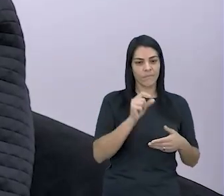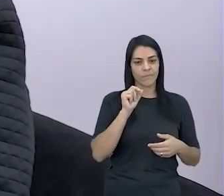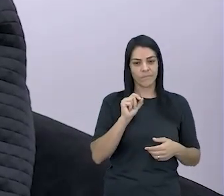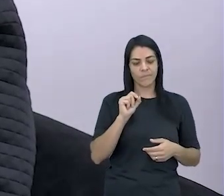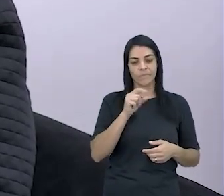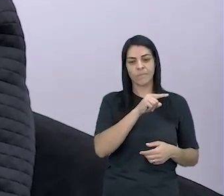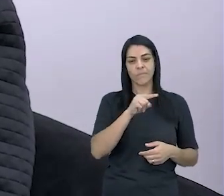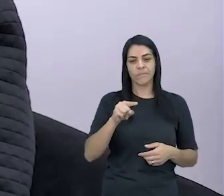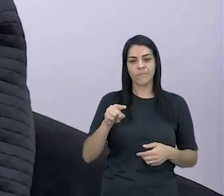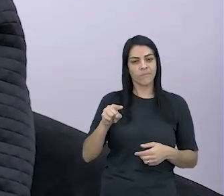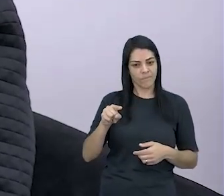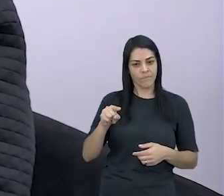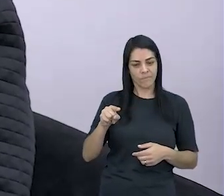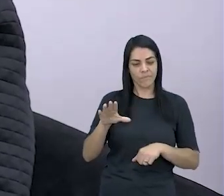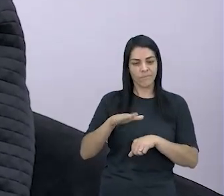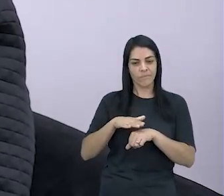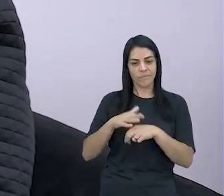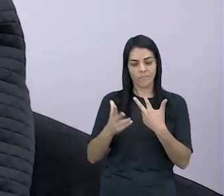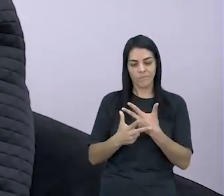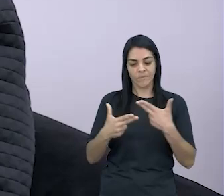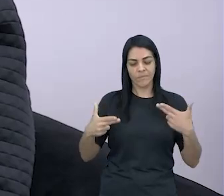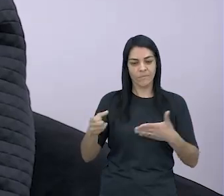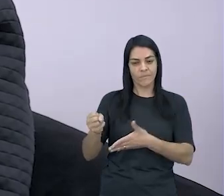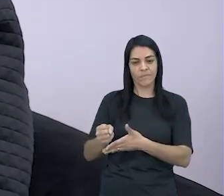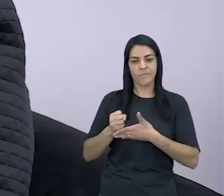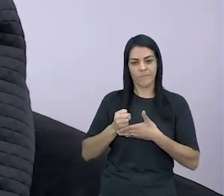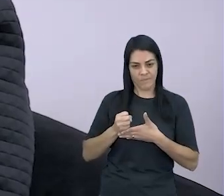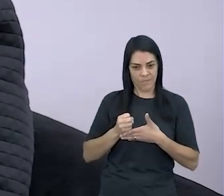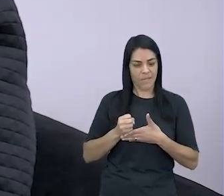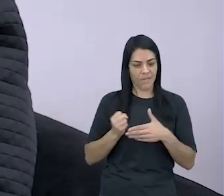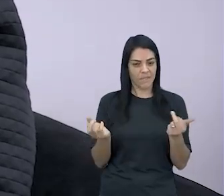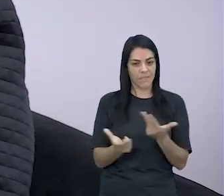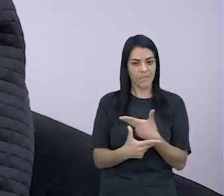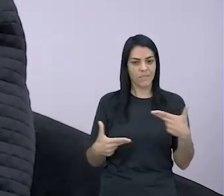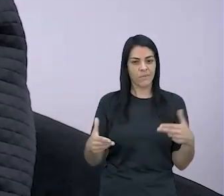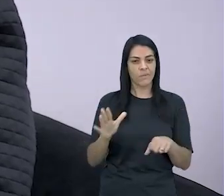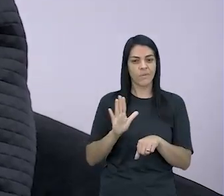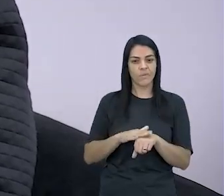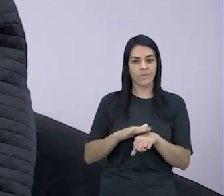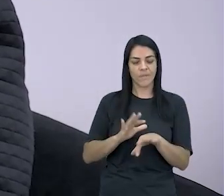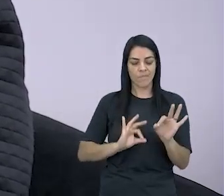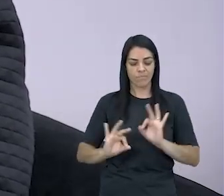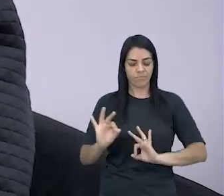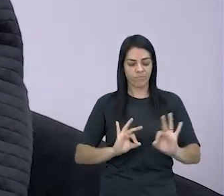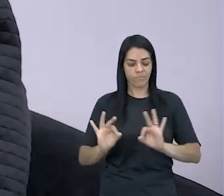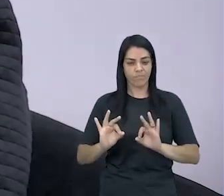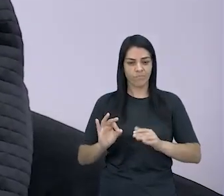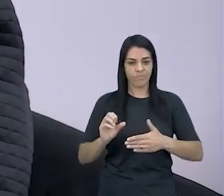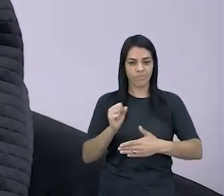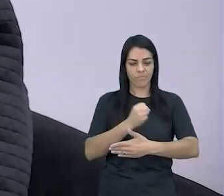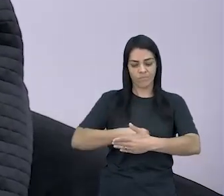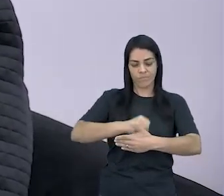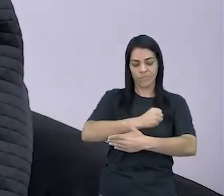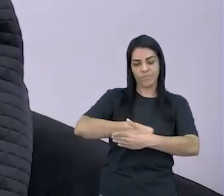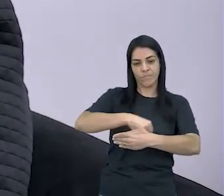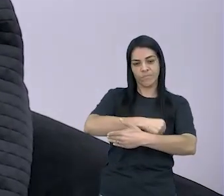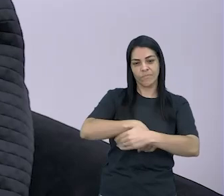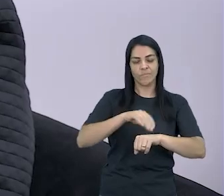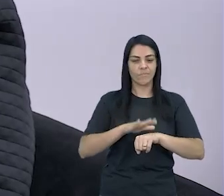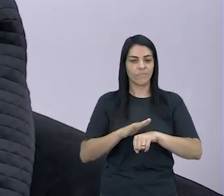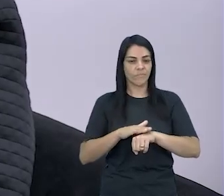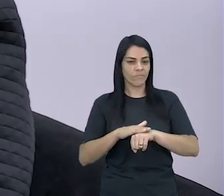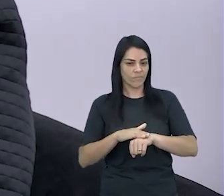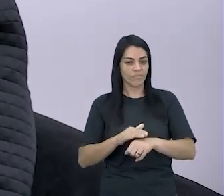vão fazer alguma coisa, traz no concreto, vão fazer alguma receita, professores de ciências aí que talvez façam alguma